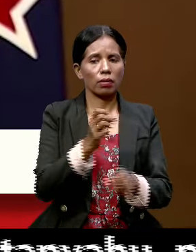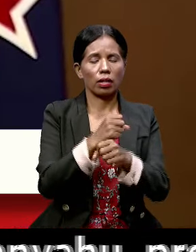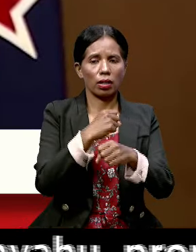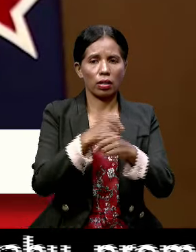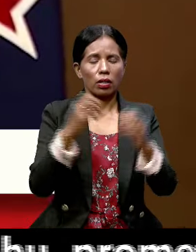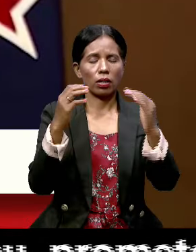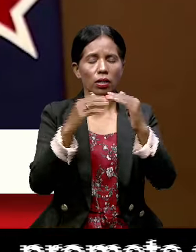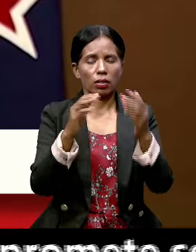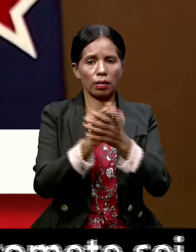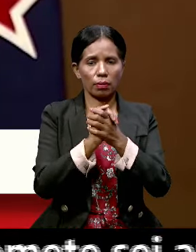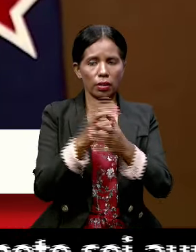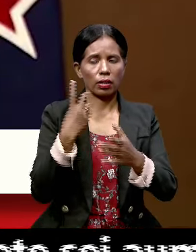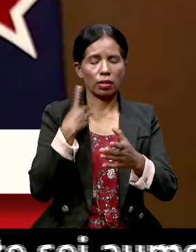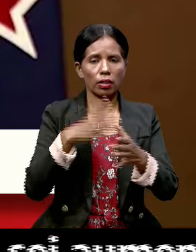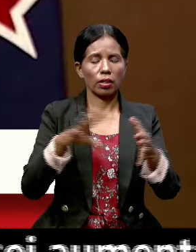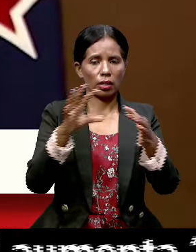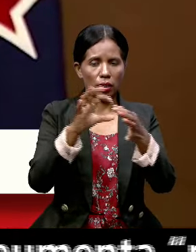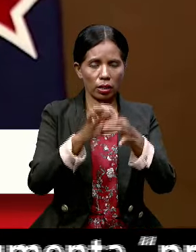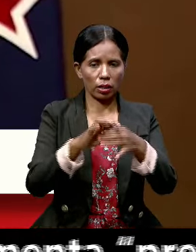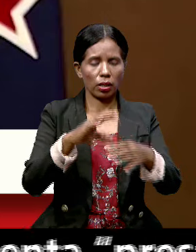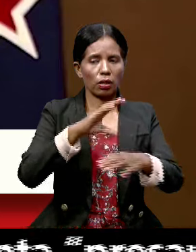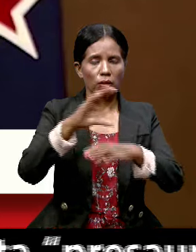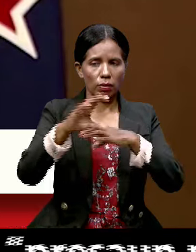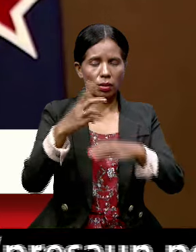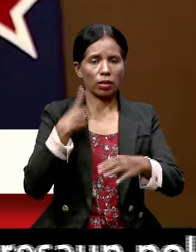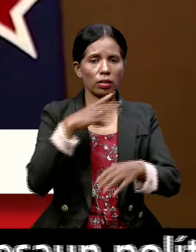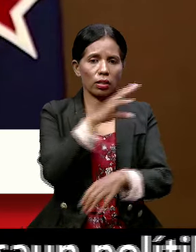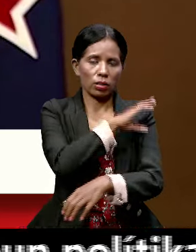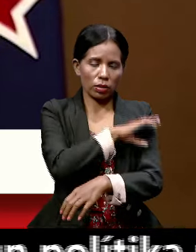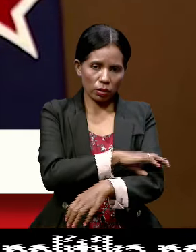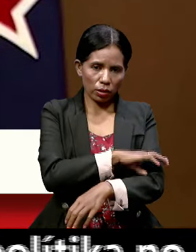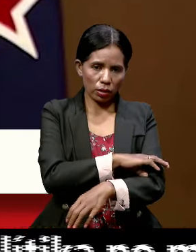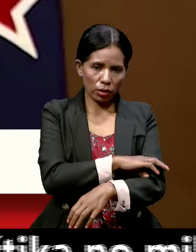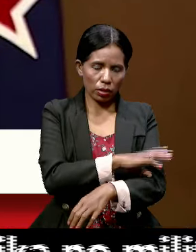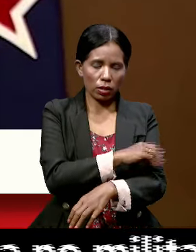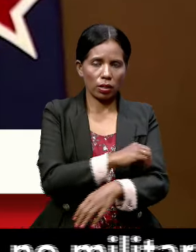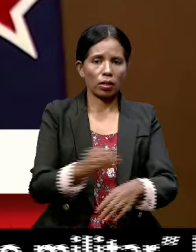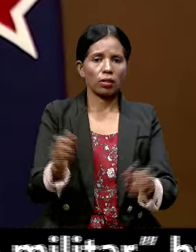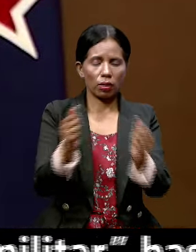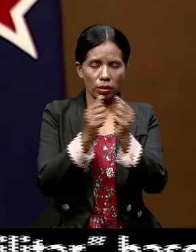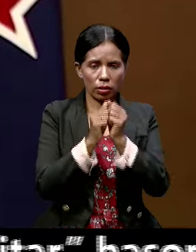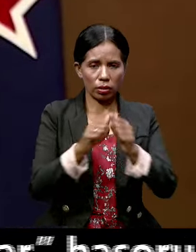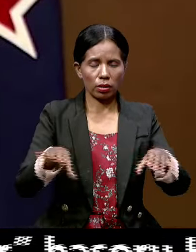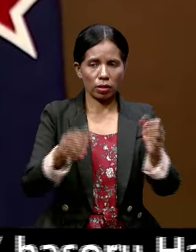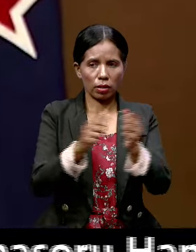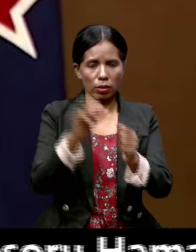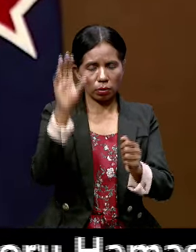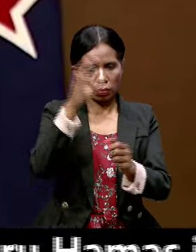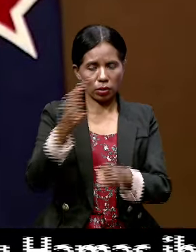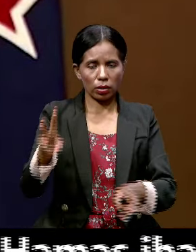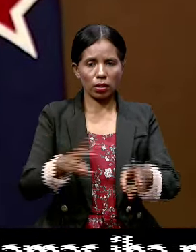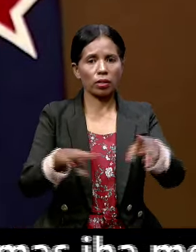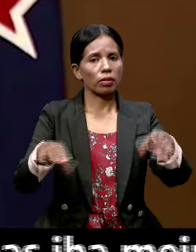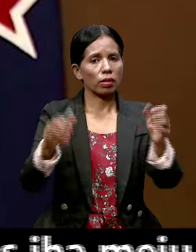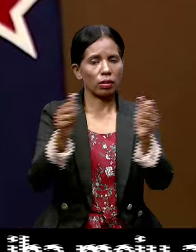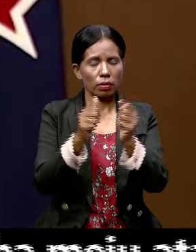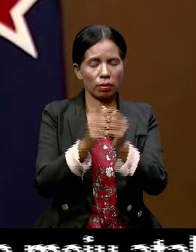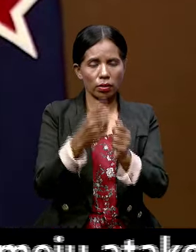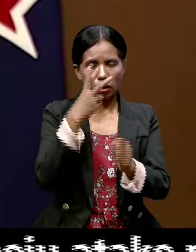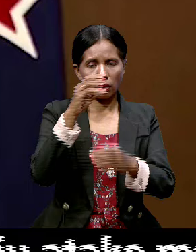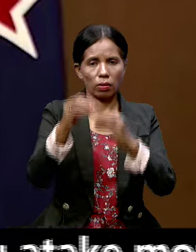a Tuhamete e tenha ligação entre comércio, segurança no laço interpessoal, nomos bukadalang ato serviço amuto ko di